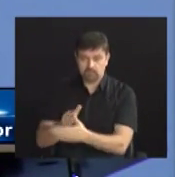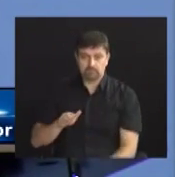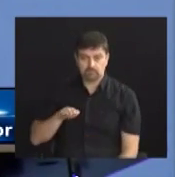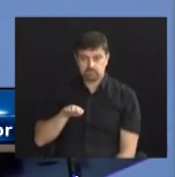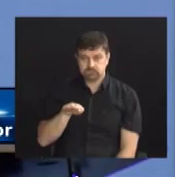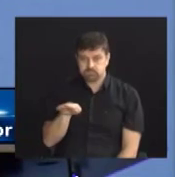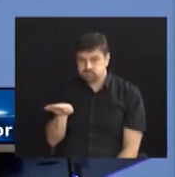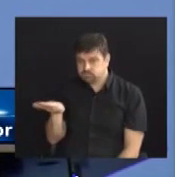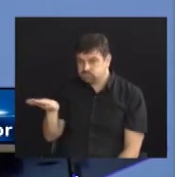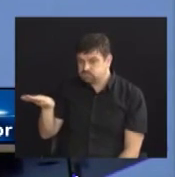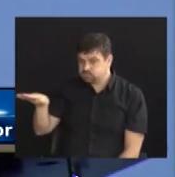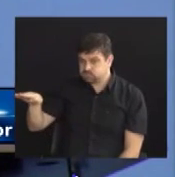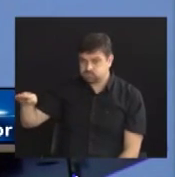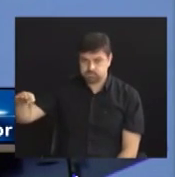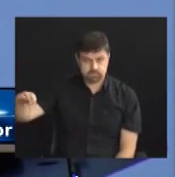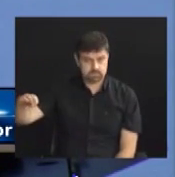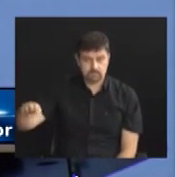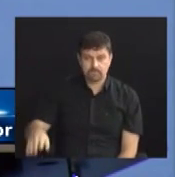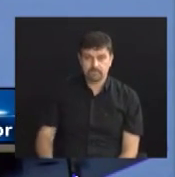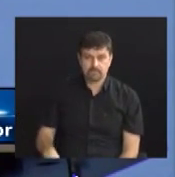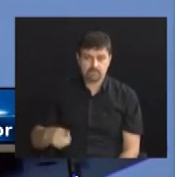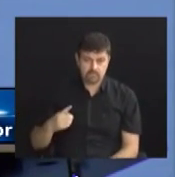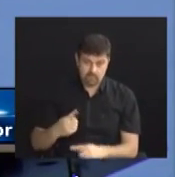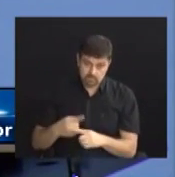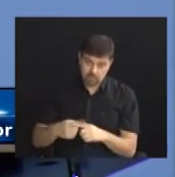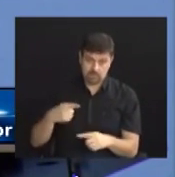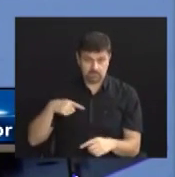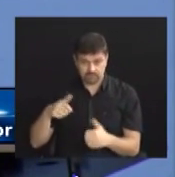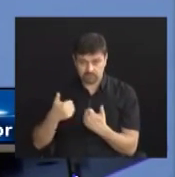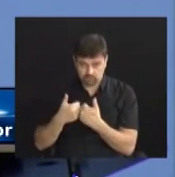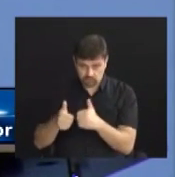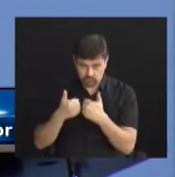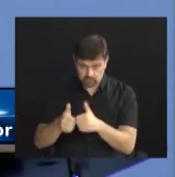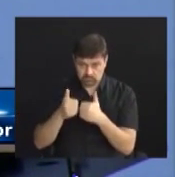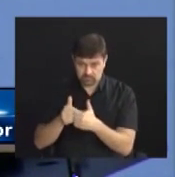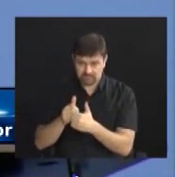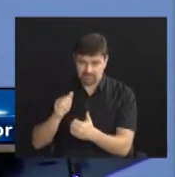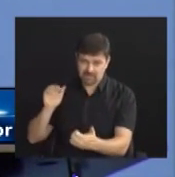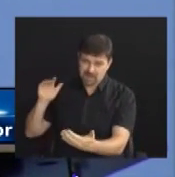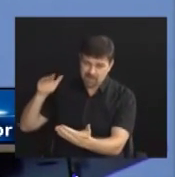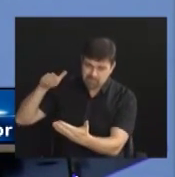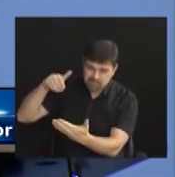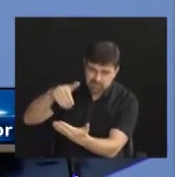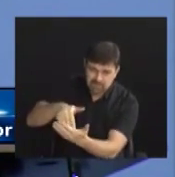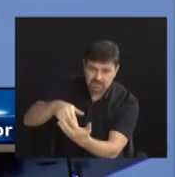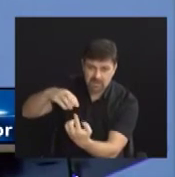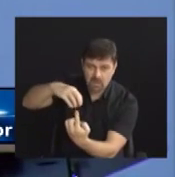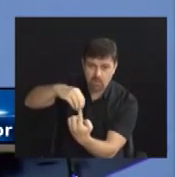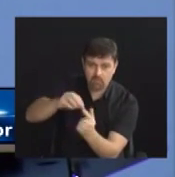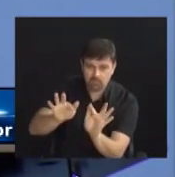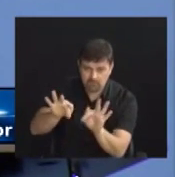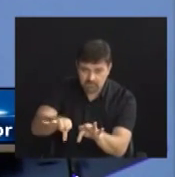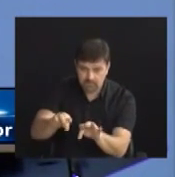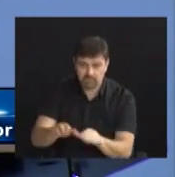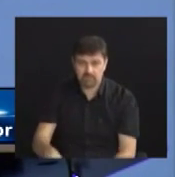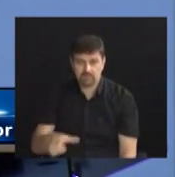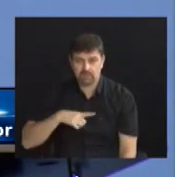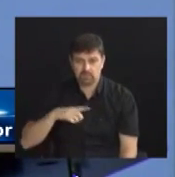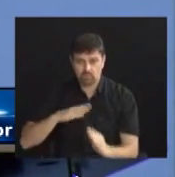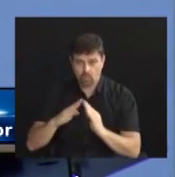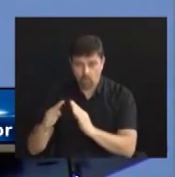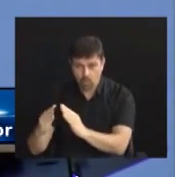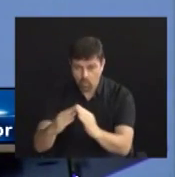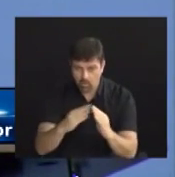pré-estabelecido. Ela uma vez que ela vai até o ponto final, que fica em frente ao condomínio Nova